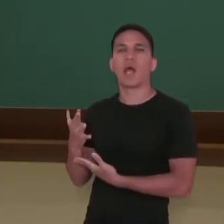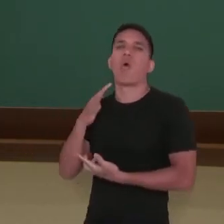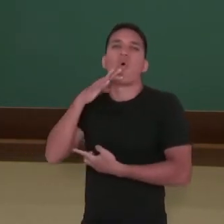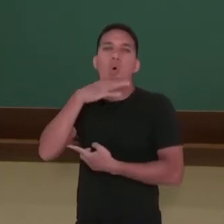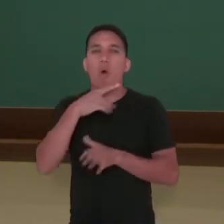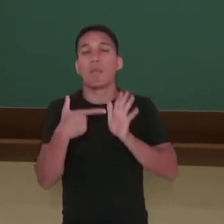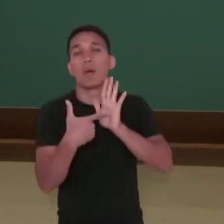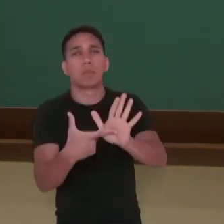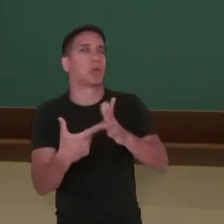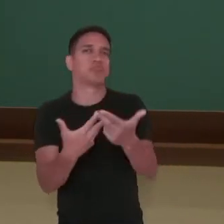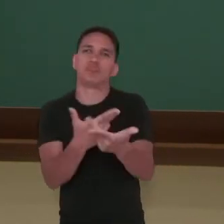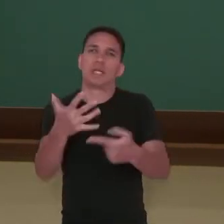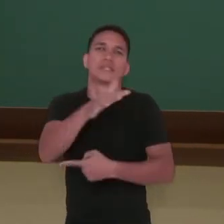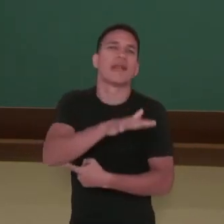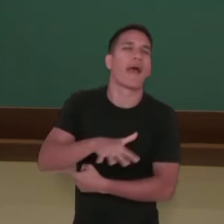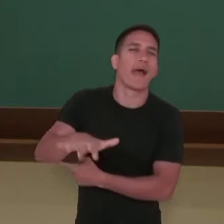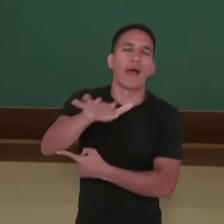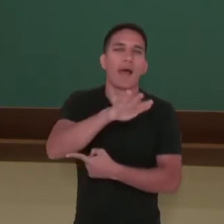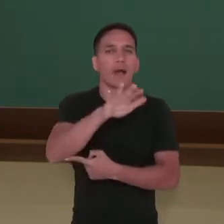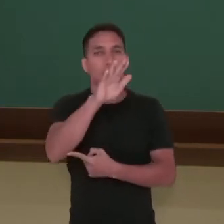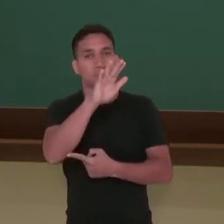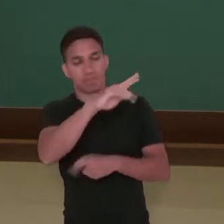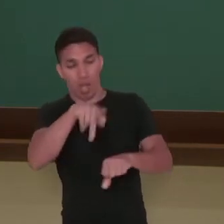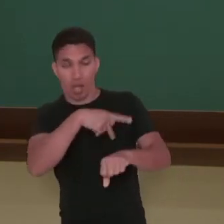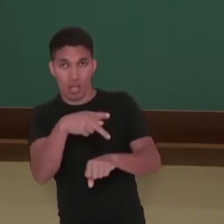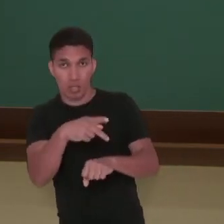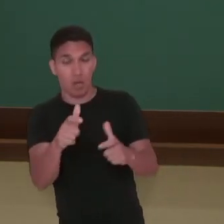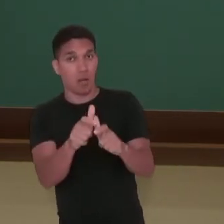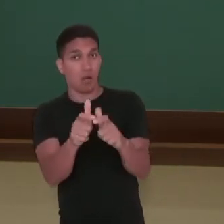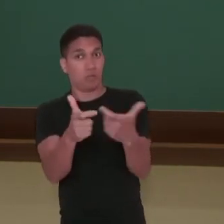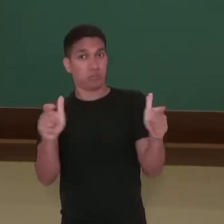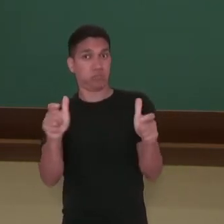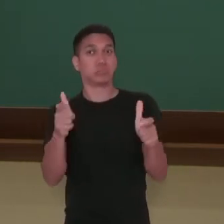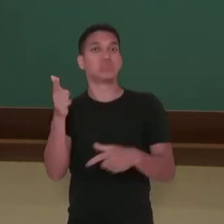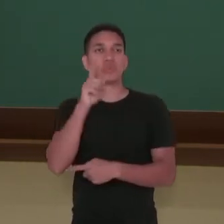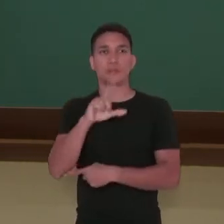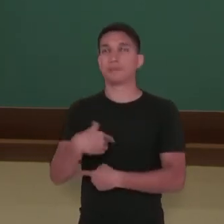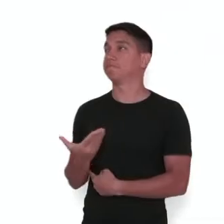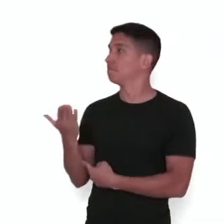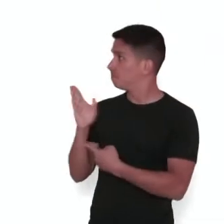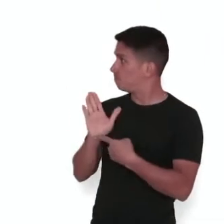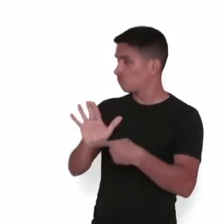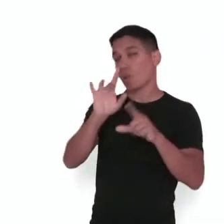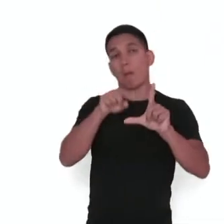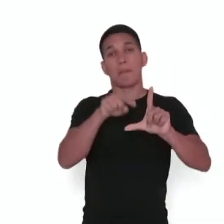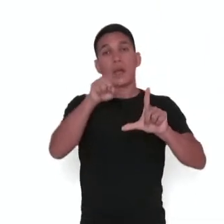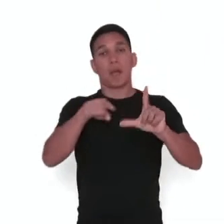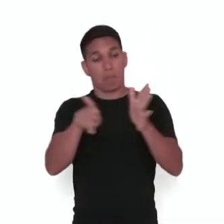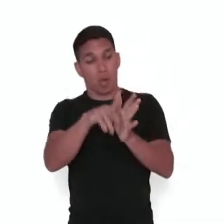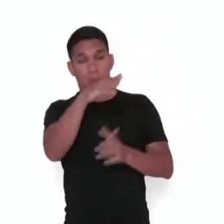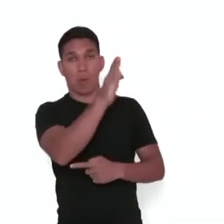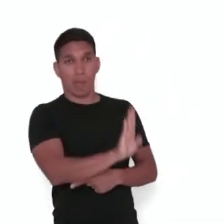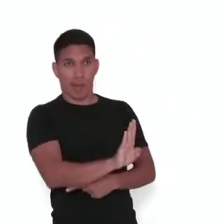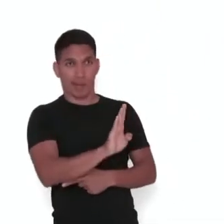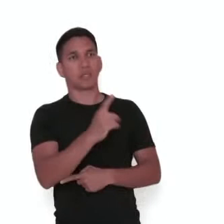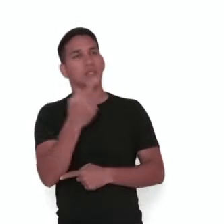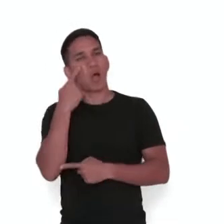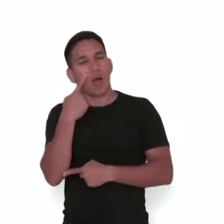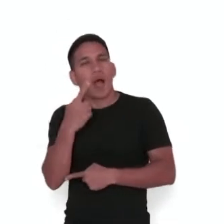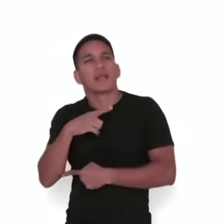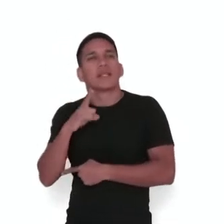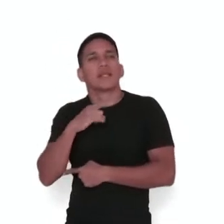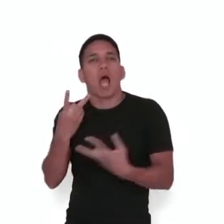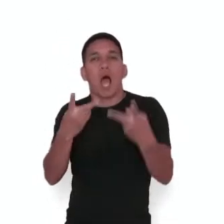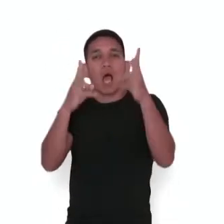representa em termos nacionais um grande volume, aqui destacado em termos brasileiros. Observem que